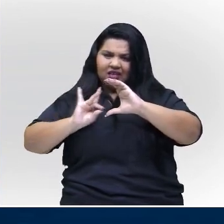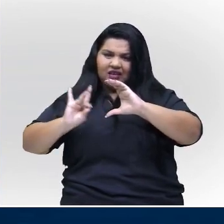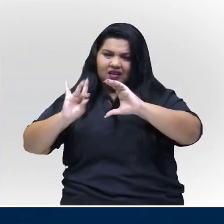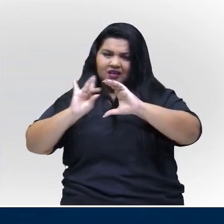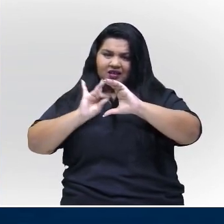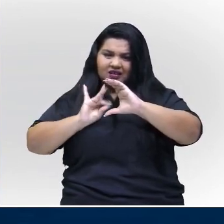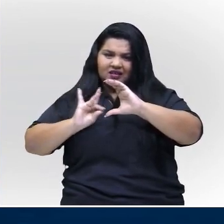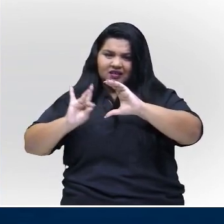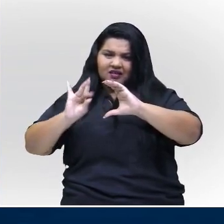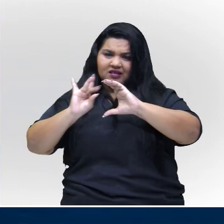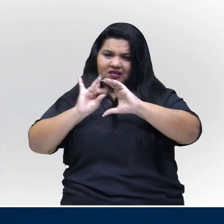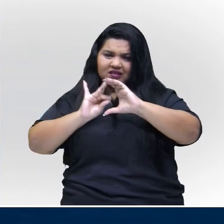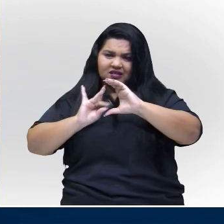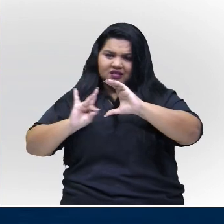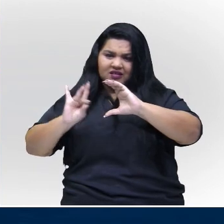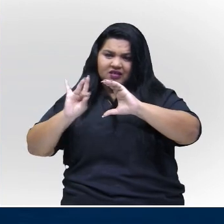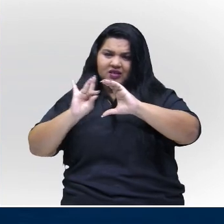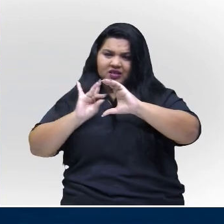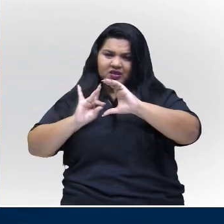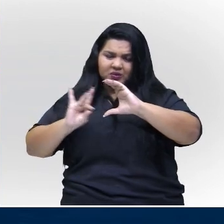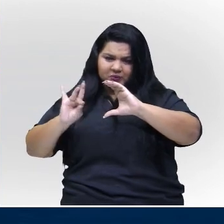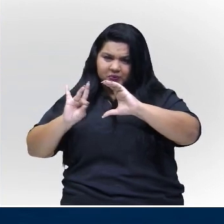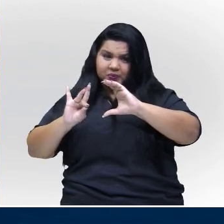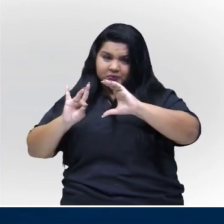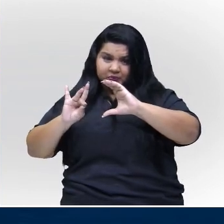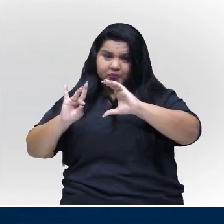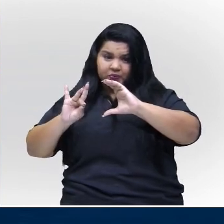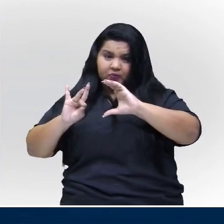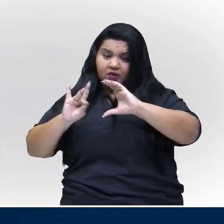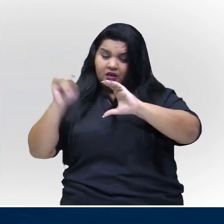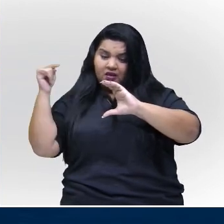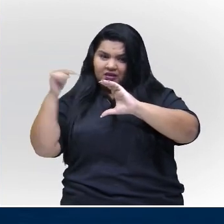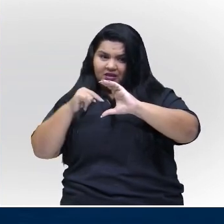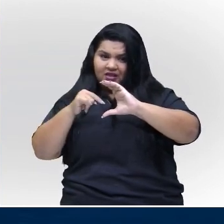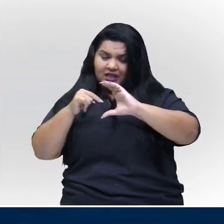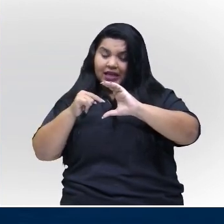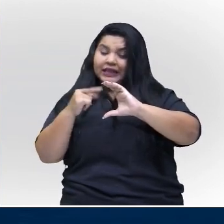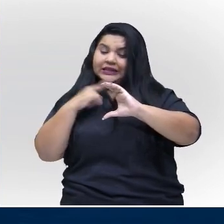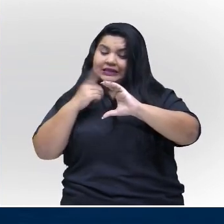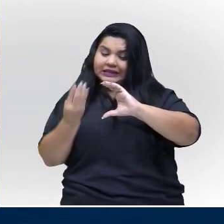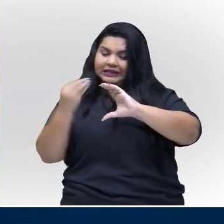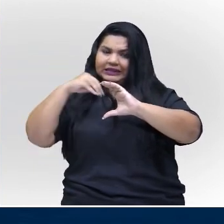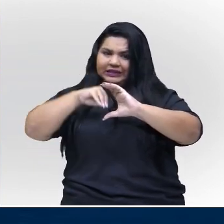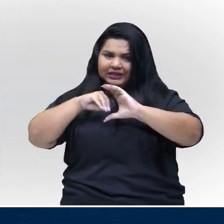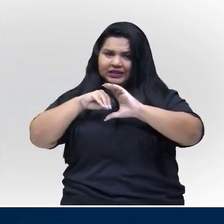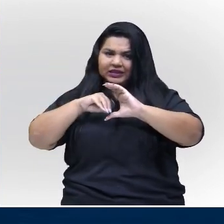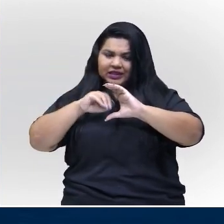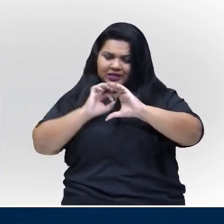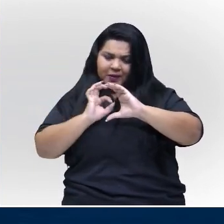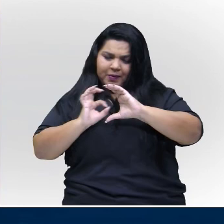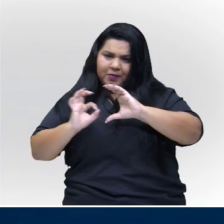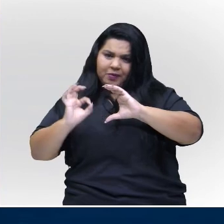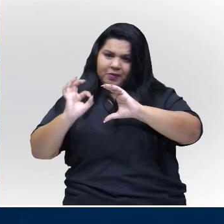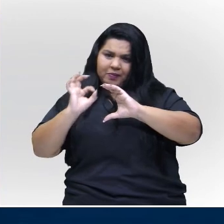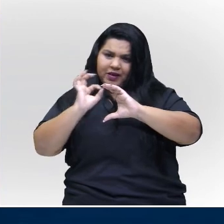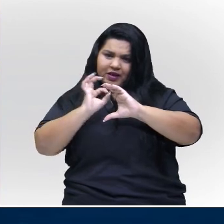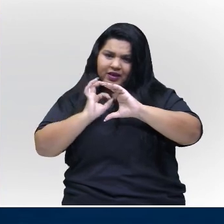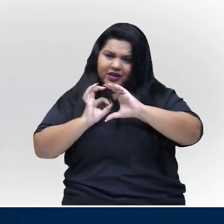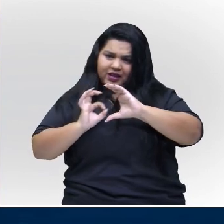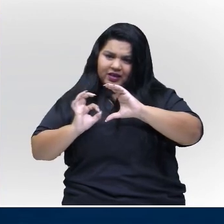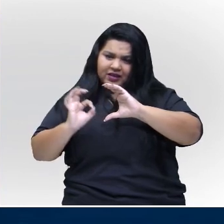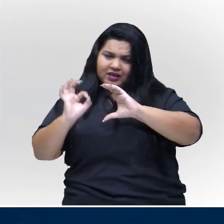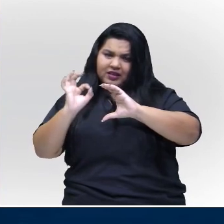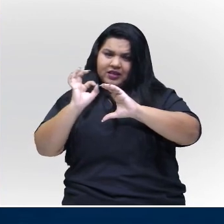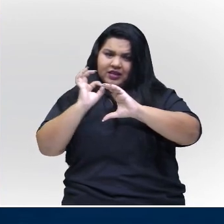uma gelatina, né? Ele é chamado citossol. Mas no citossol a gente vai ter a presença dessas organelas, né? Que são pequenos